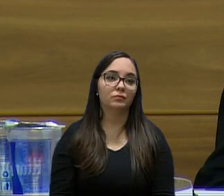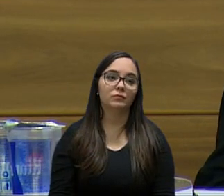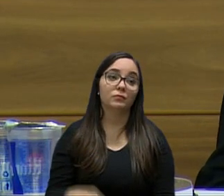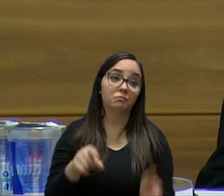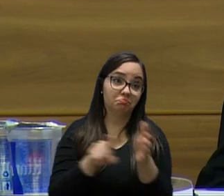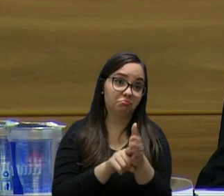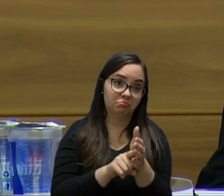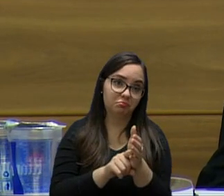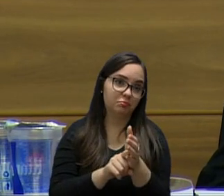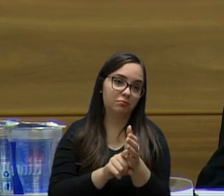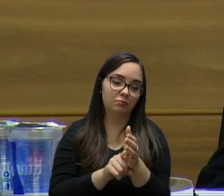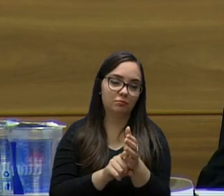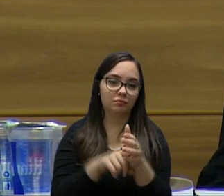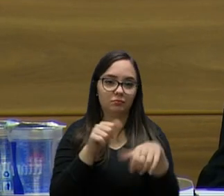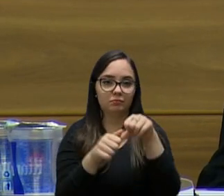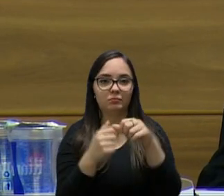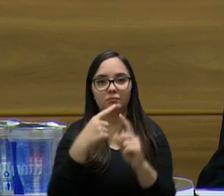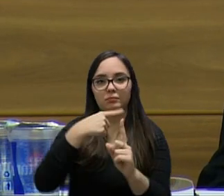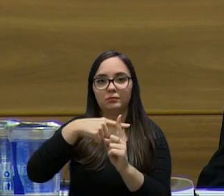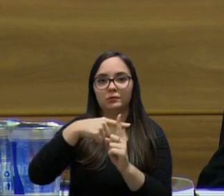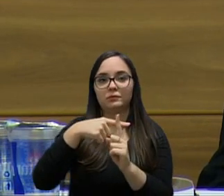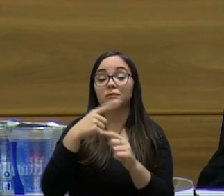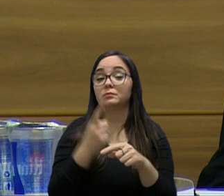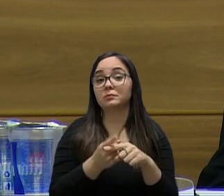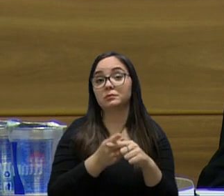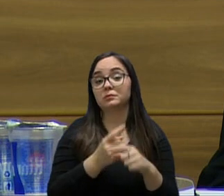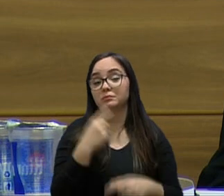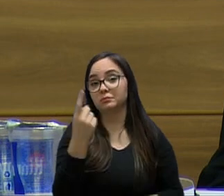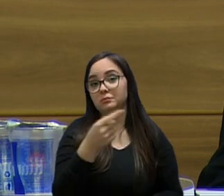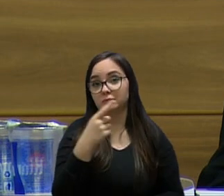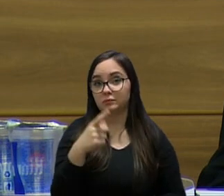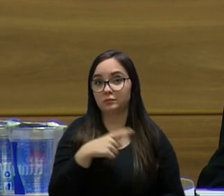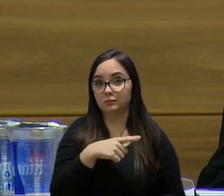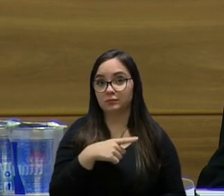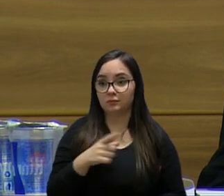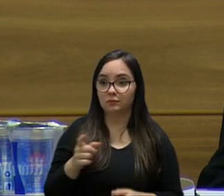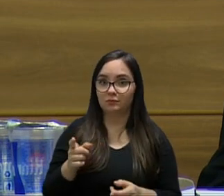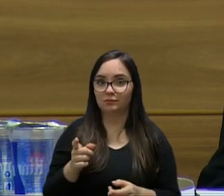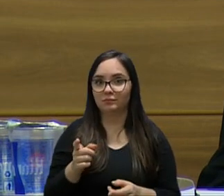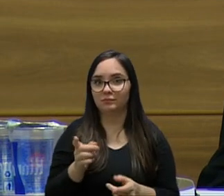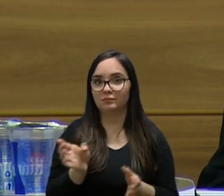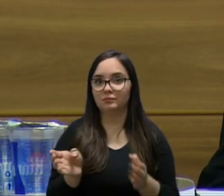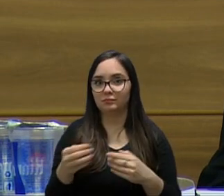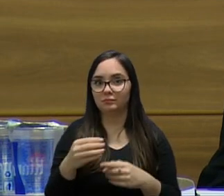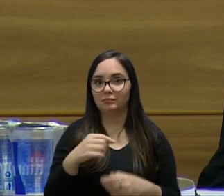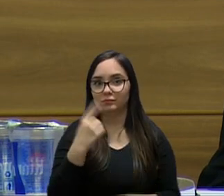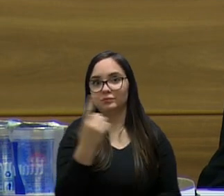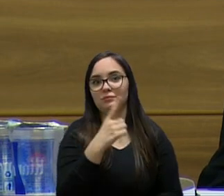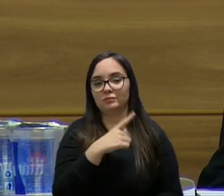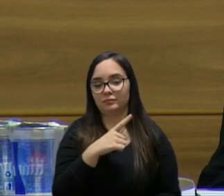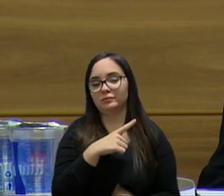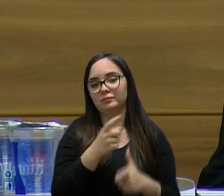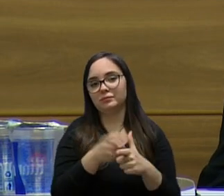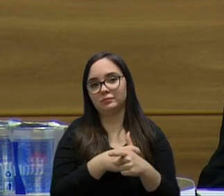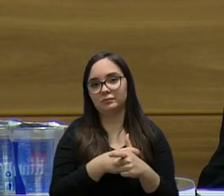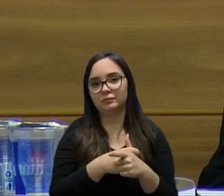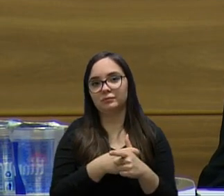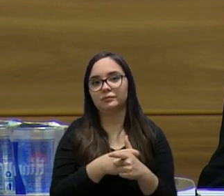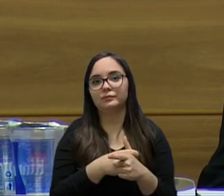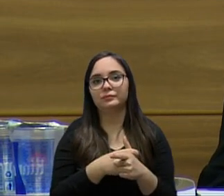mais porque se você tira ao o que nós temos uma unidade de caixa com o que é o que temos em dívida